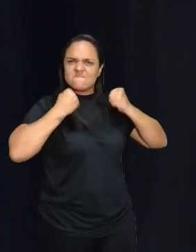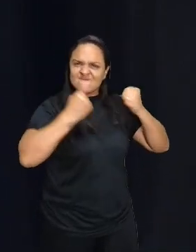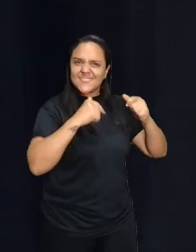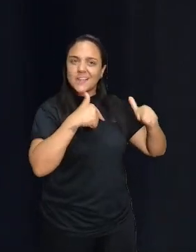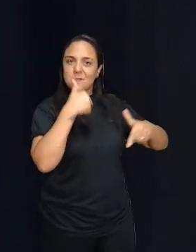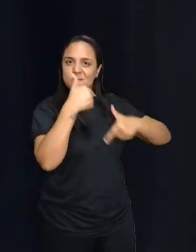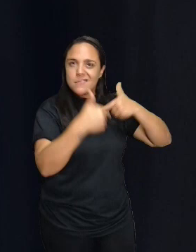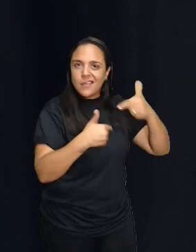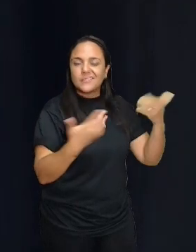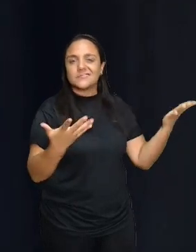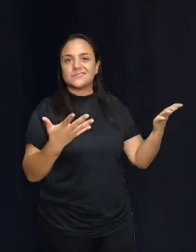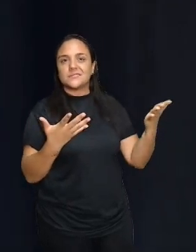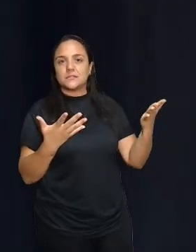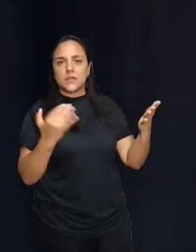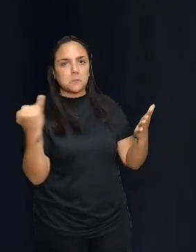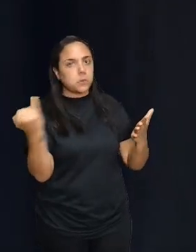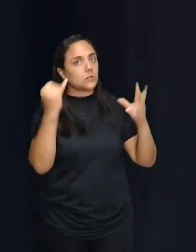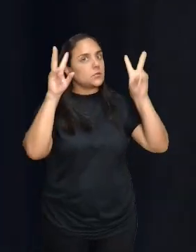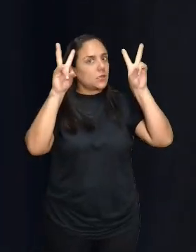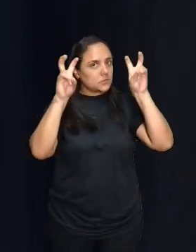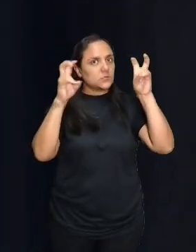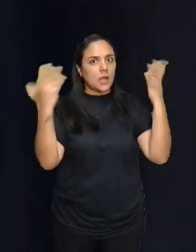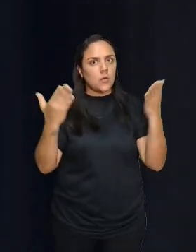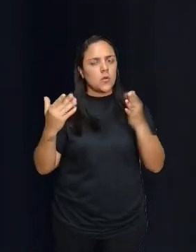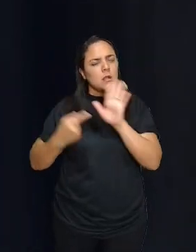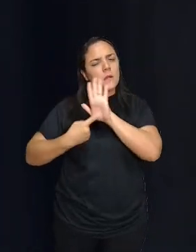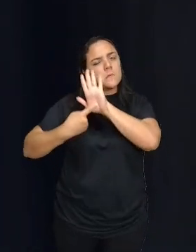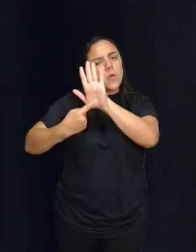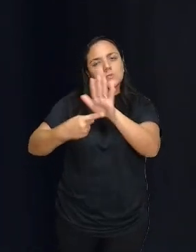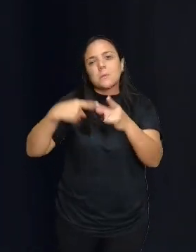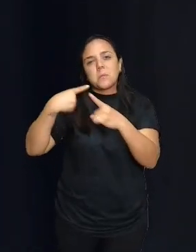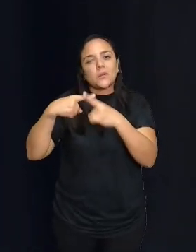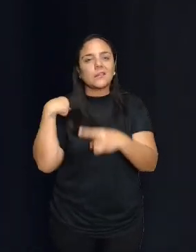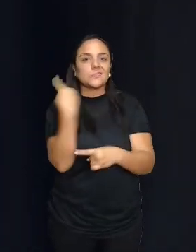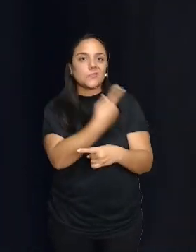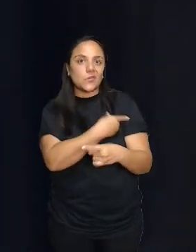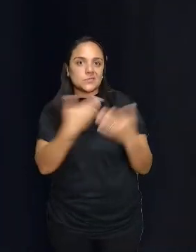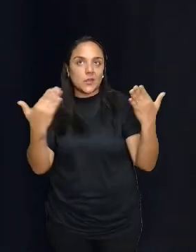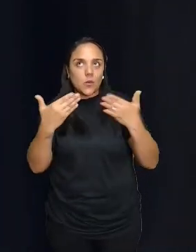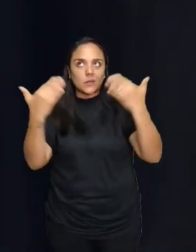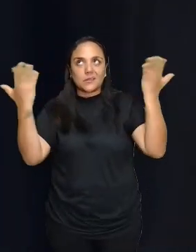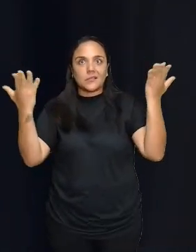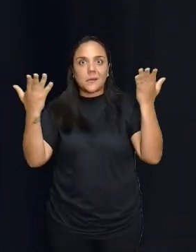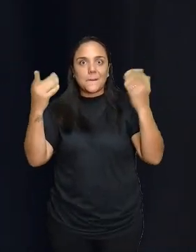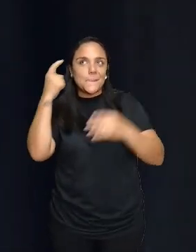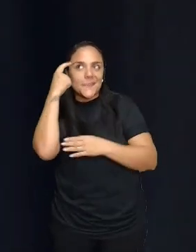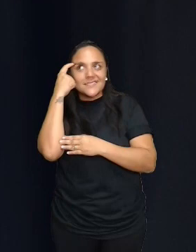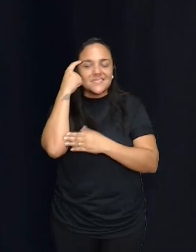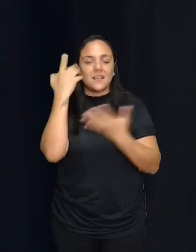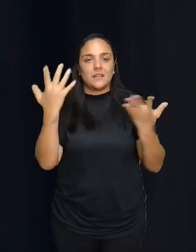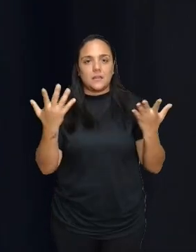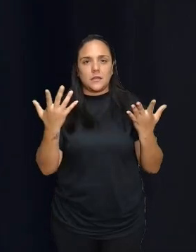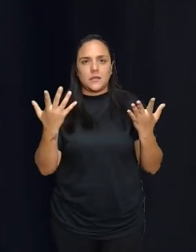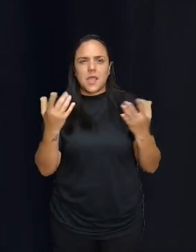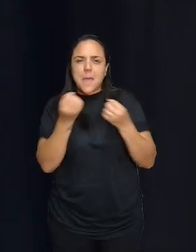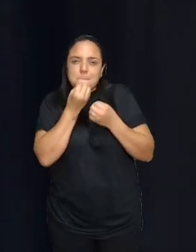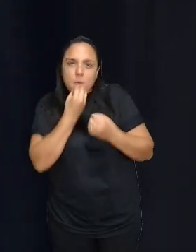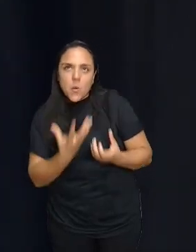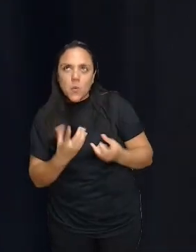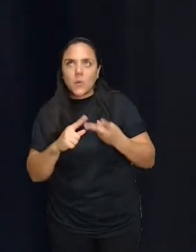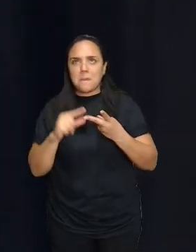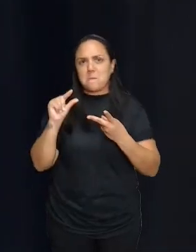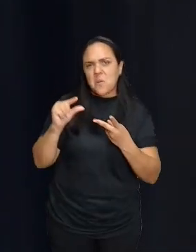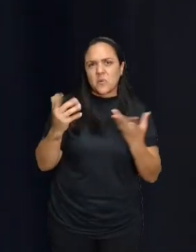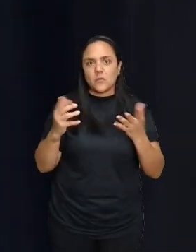Então, Morris, conta pra gente um pouquinho por que que a gente tem que olhar para essa galera, assim. É muito, é pouco? As